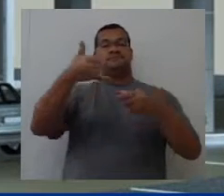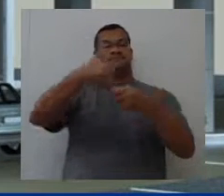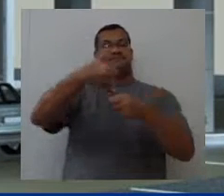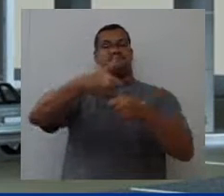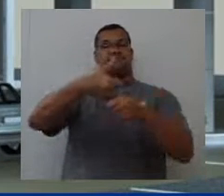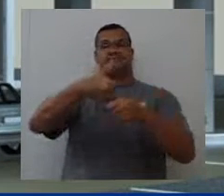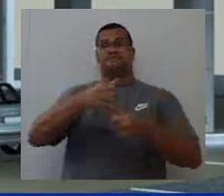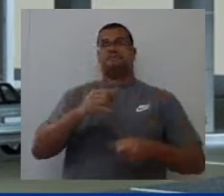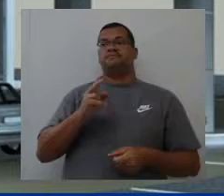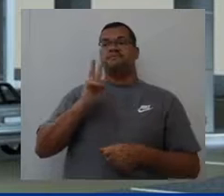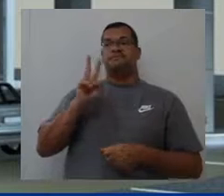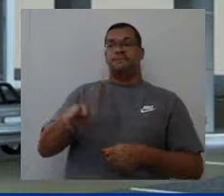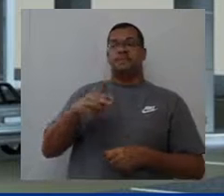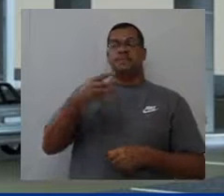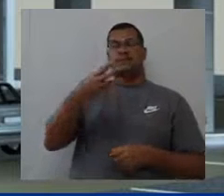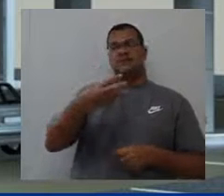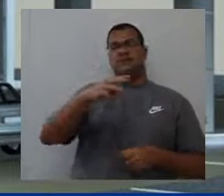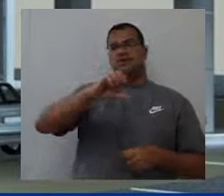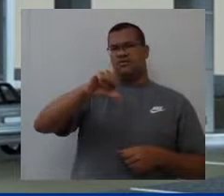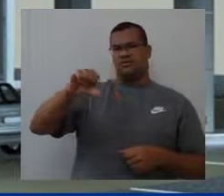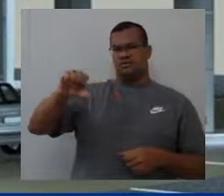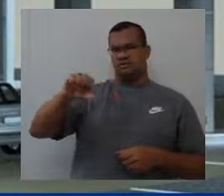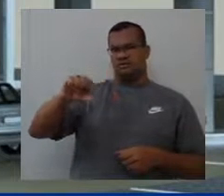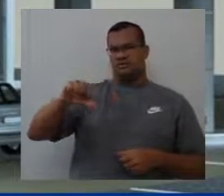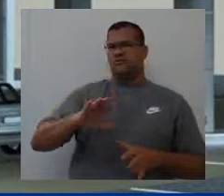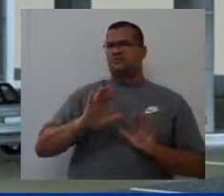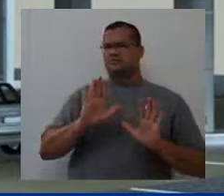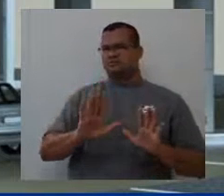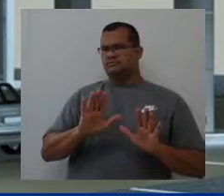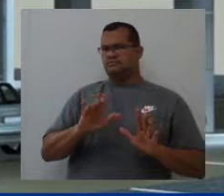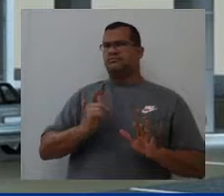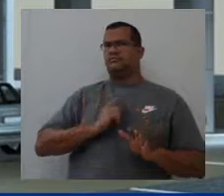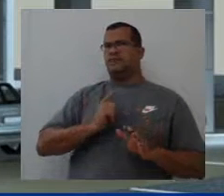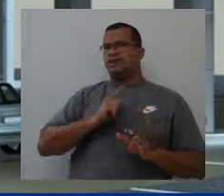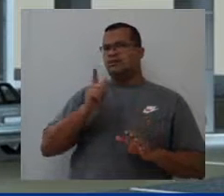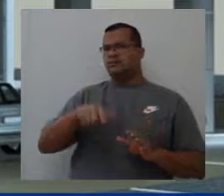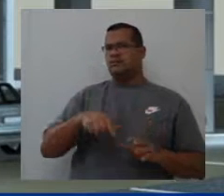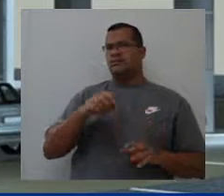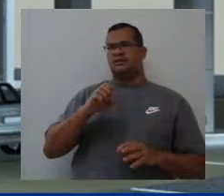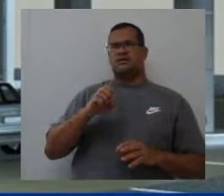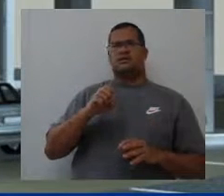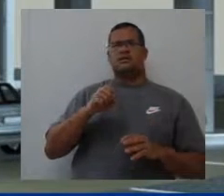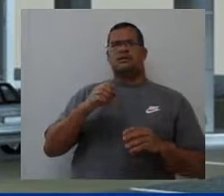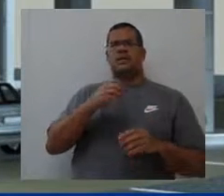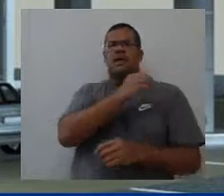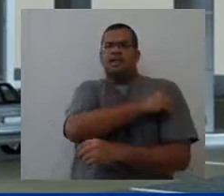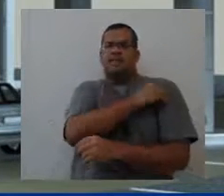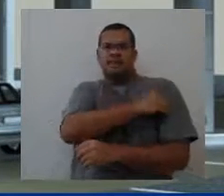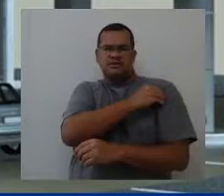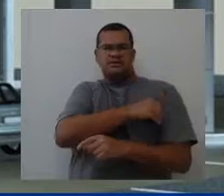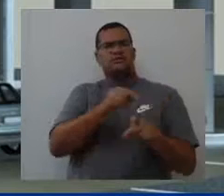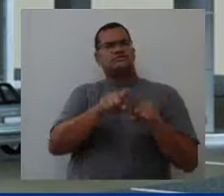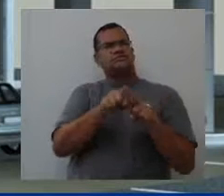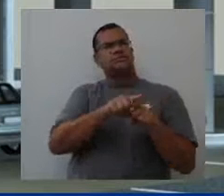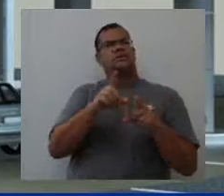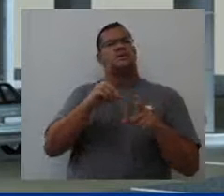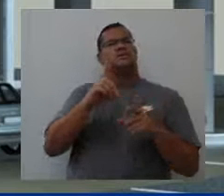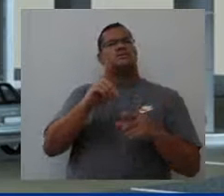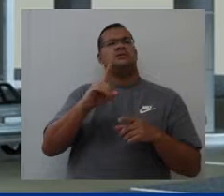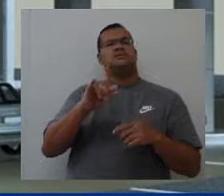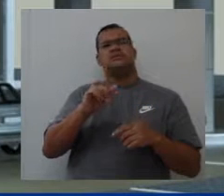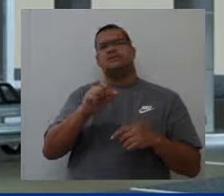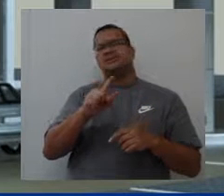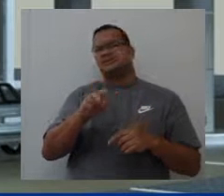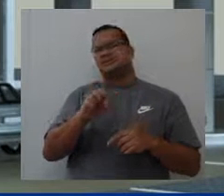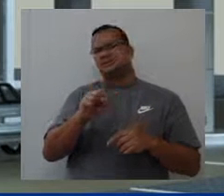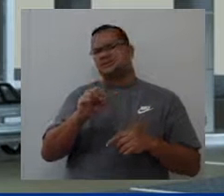está marcando aqui um preço de R$ 3,99. Assim como a gente tem etanol, diesel também apresentando seus respectivos preços.